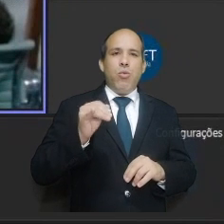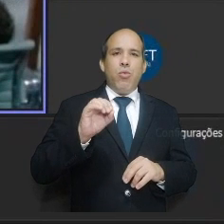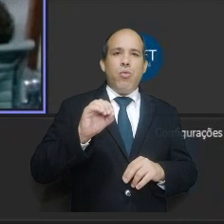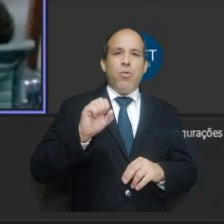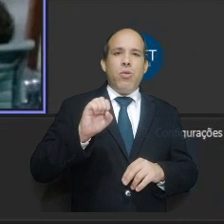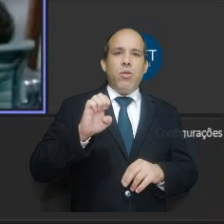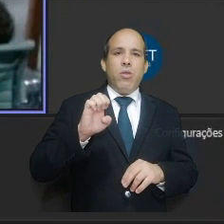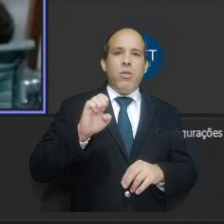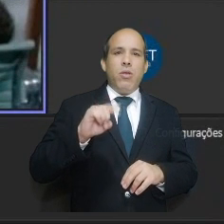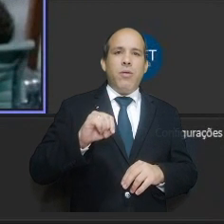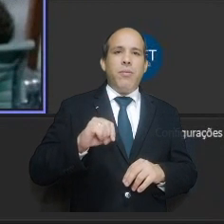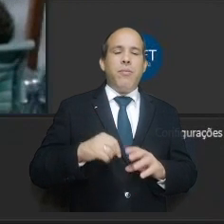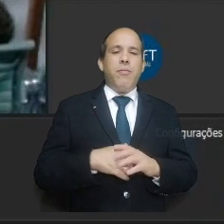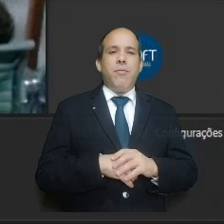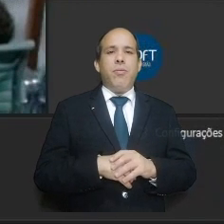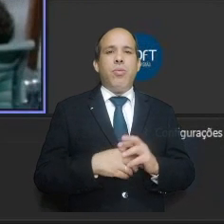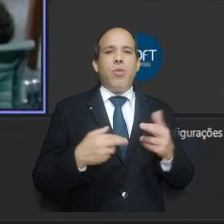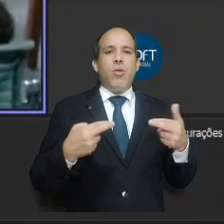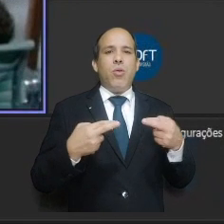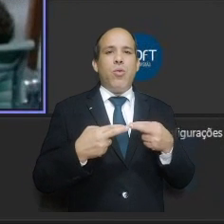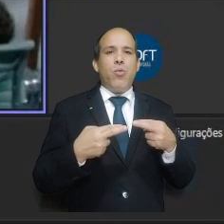relatoria do desembargador José Firmo,